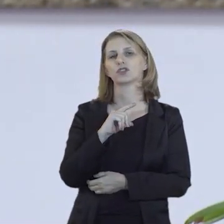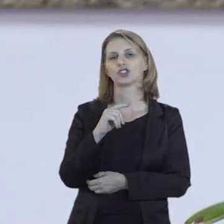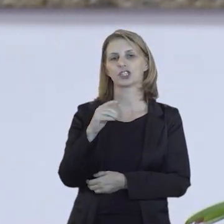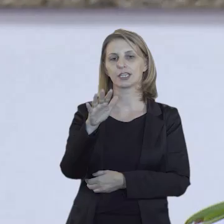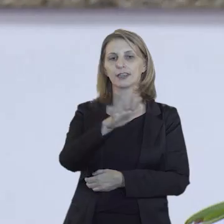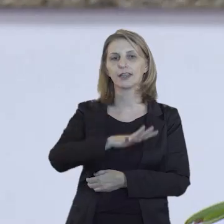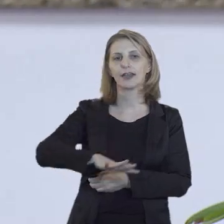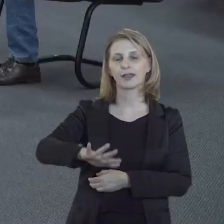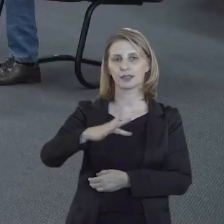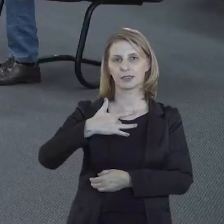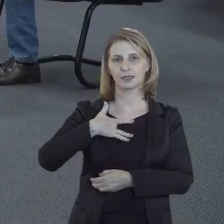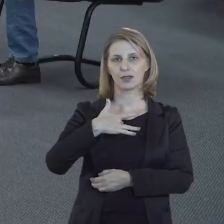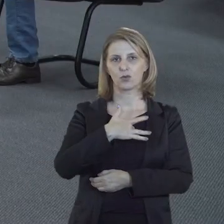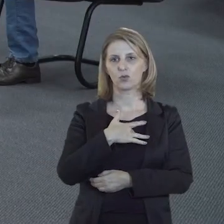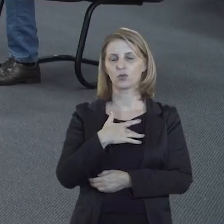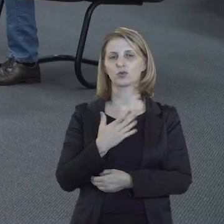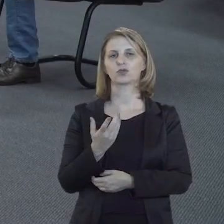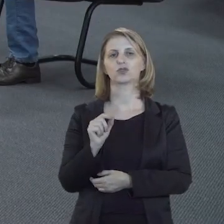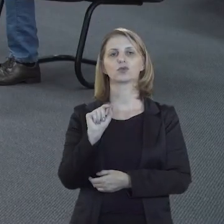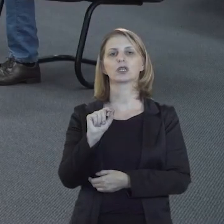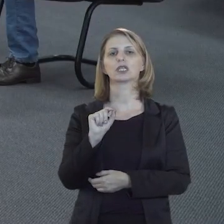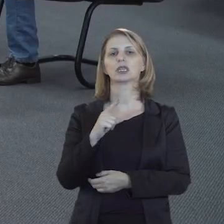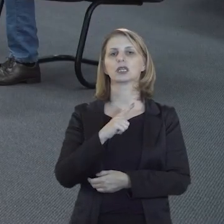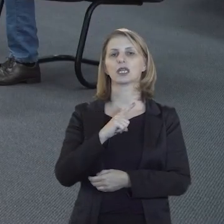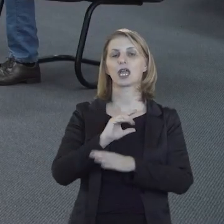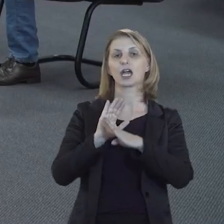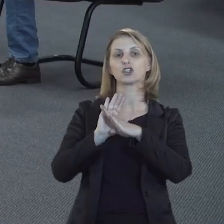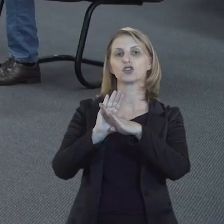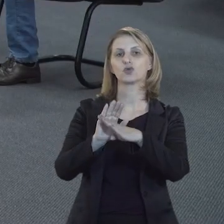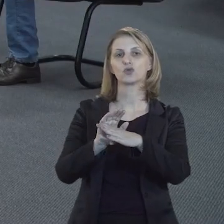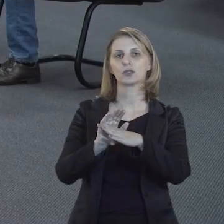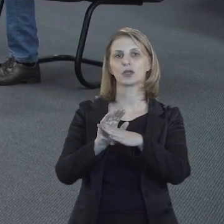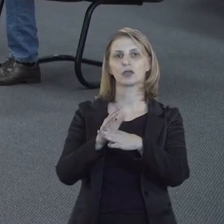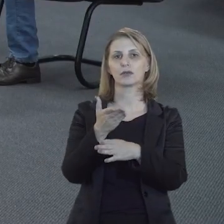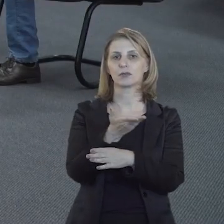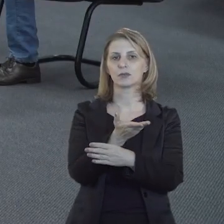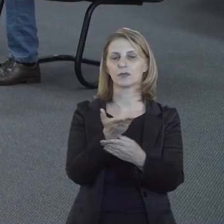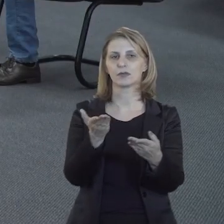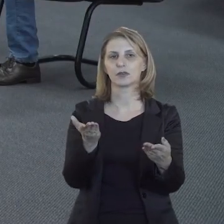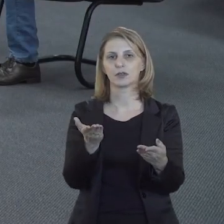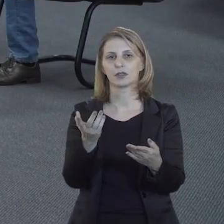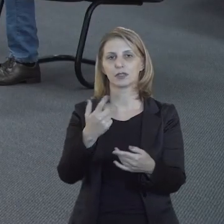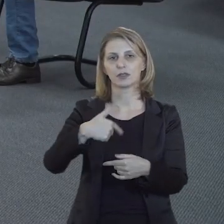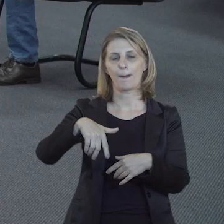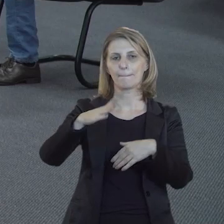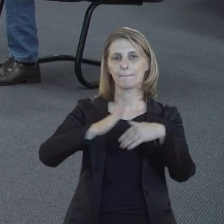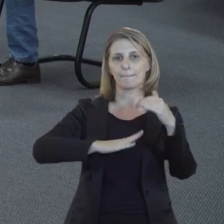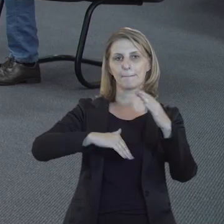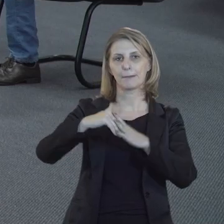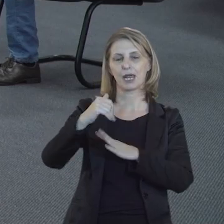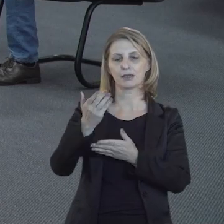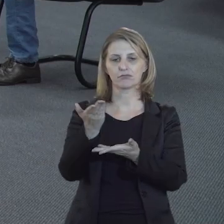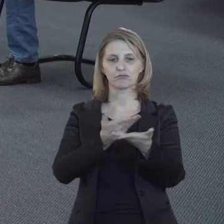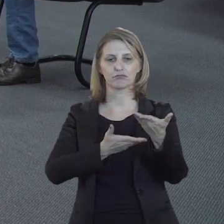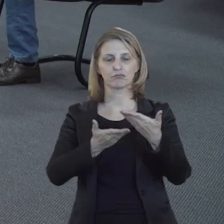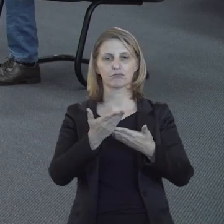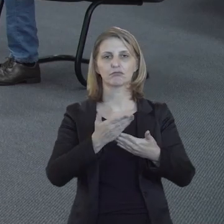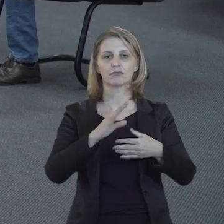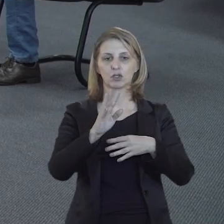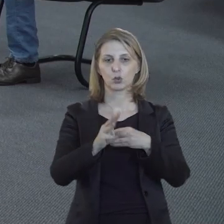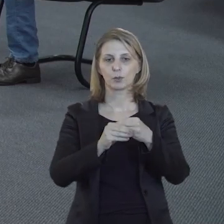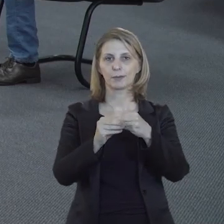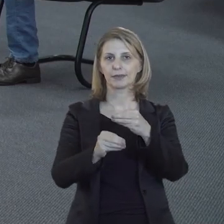hoje na rede de atenção à saúde, né? Quais unidades oferecem, o que a gente pode oferecer em termos de